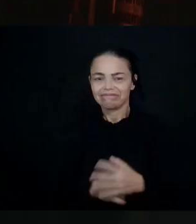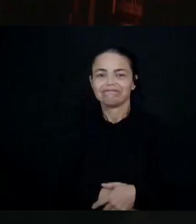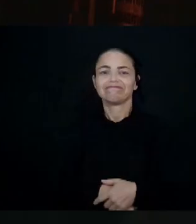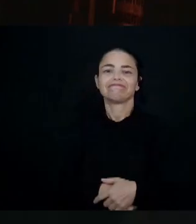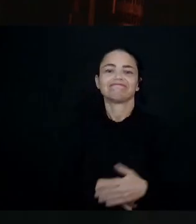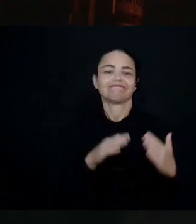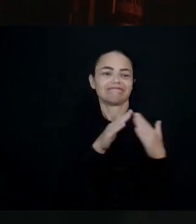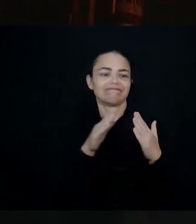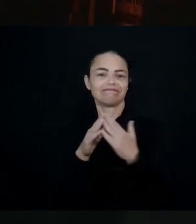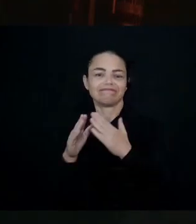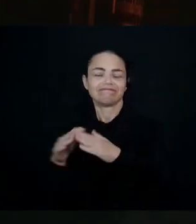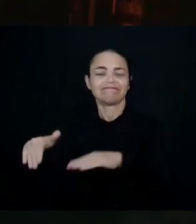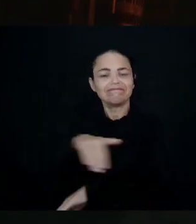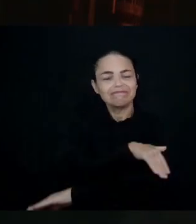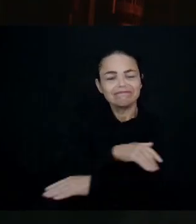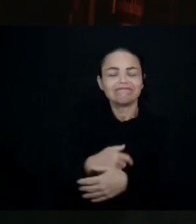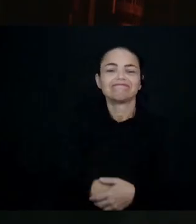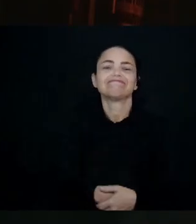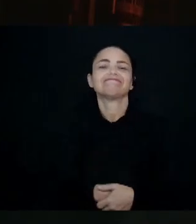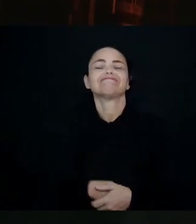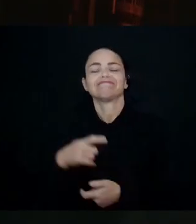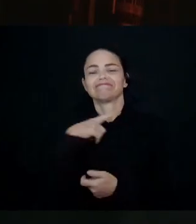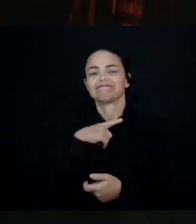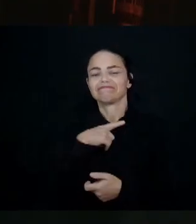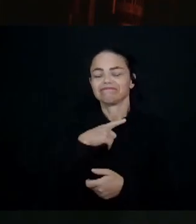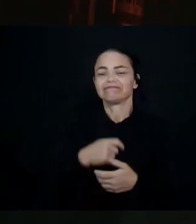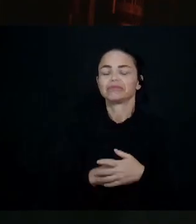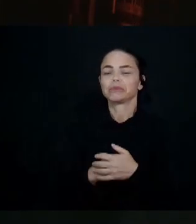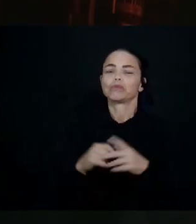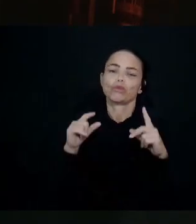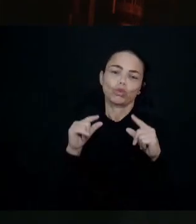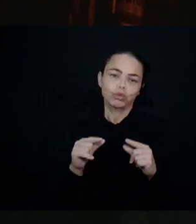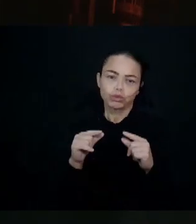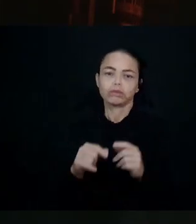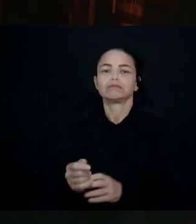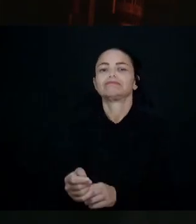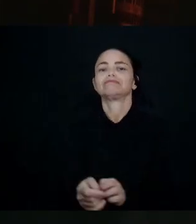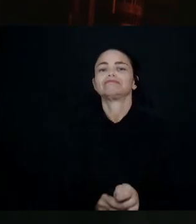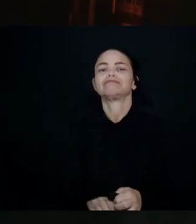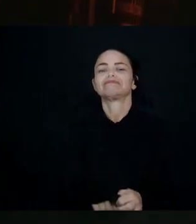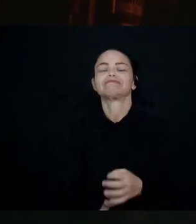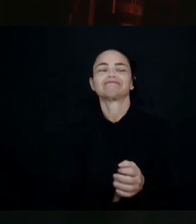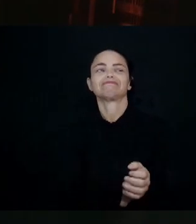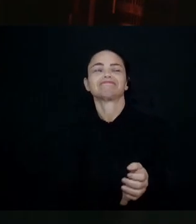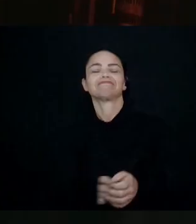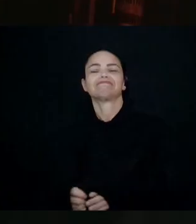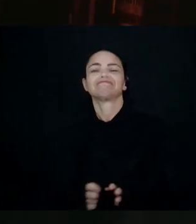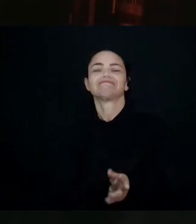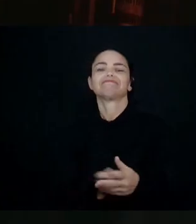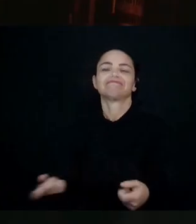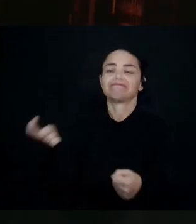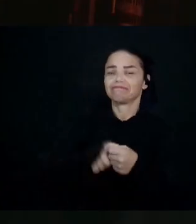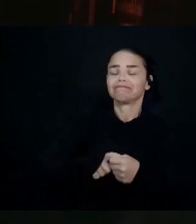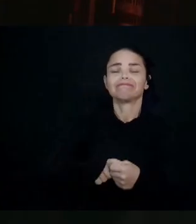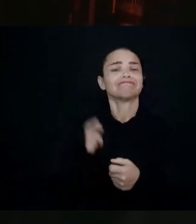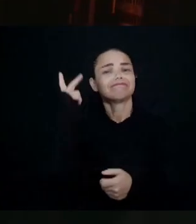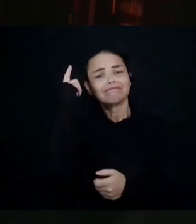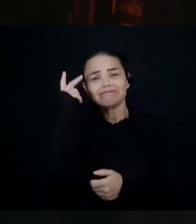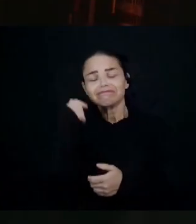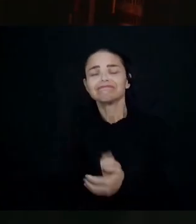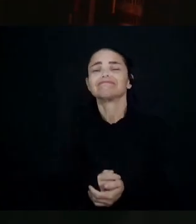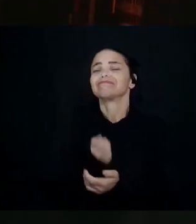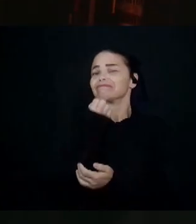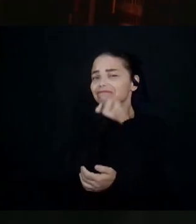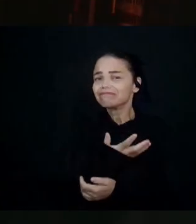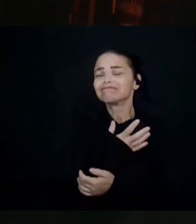das ruas, né? E que tem diminuído um pouco, né? E tomara que isso volte, porque isso faz bem para